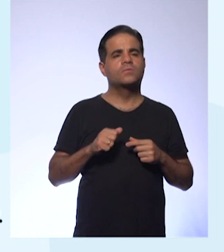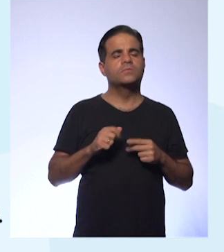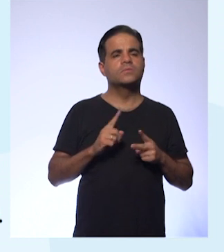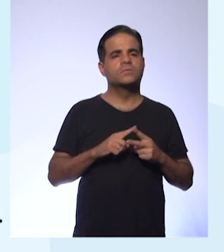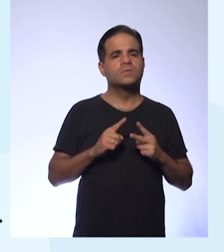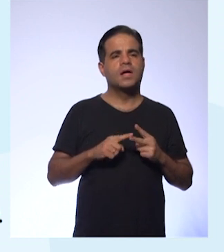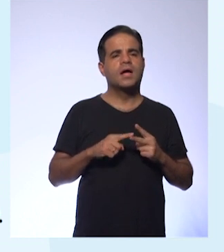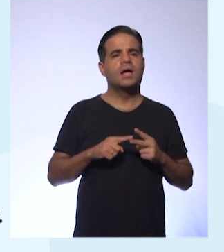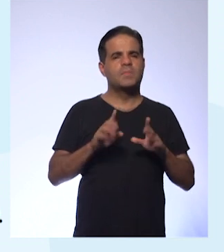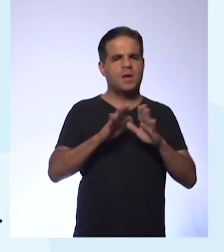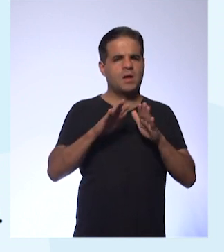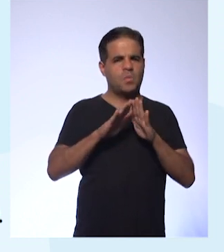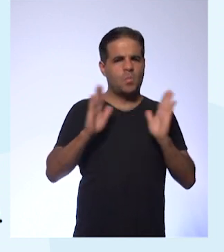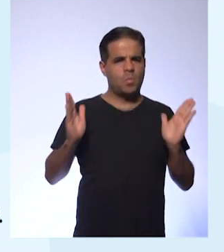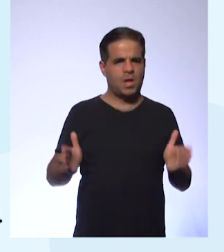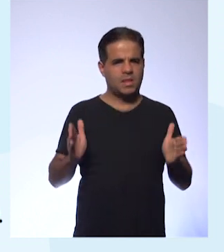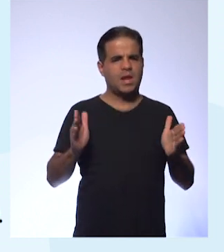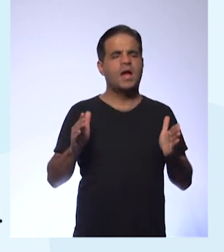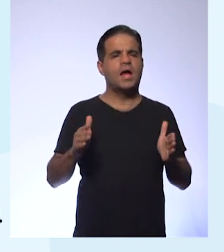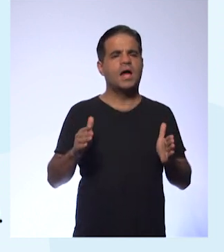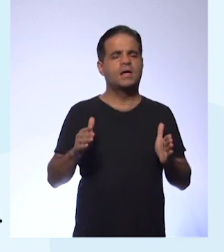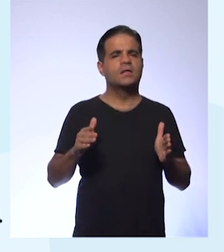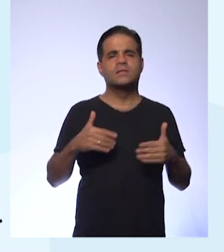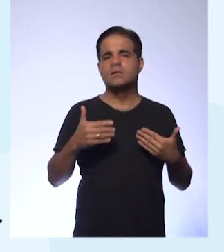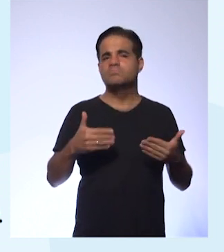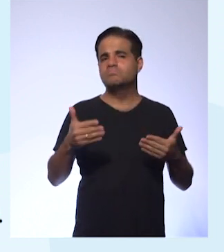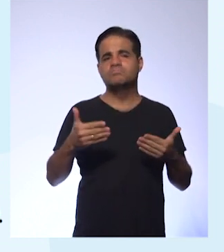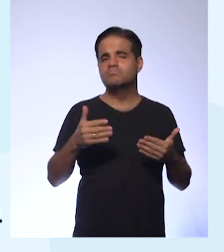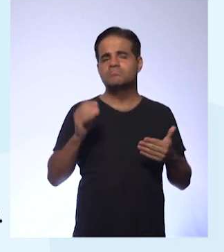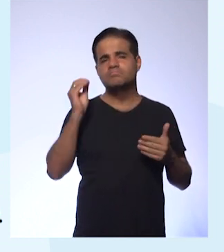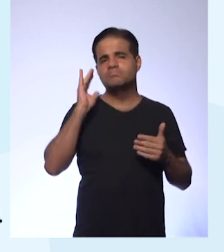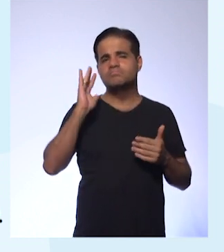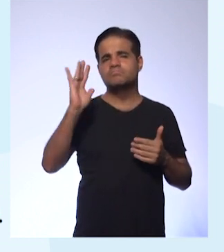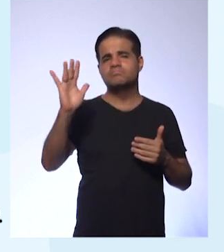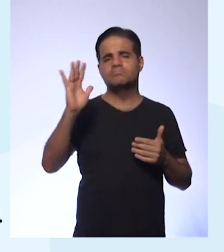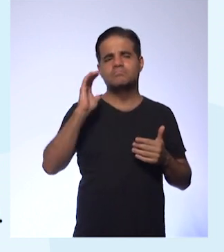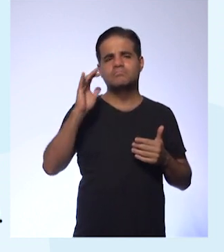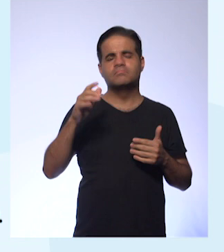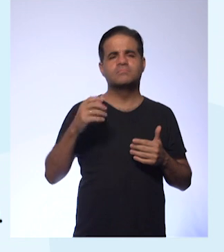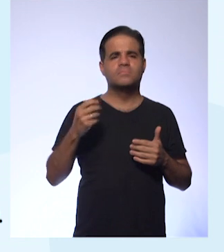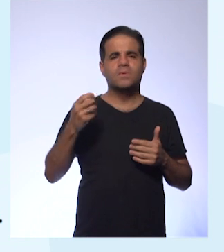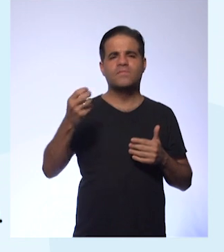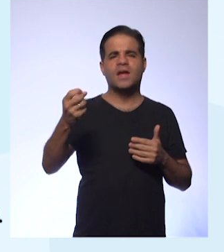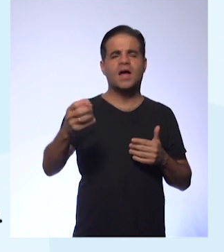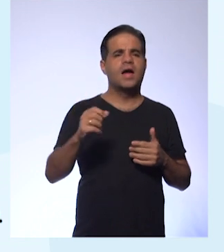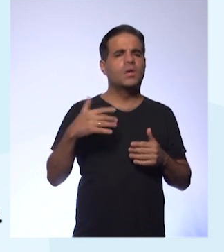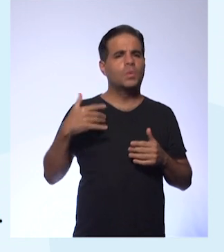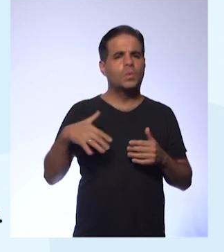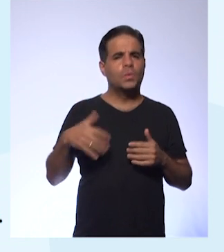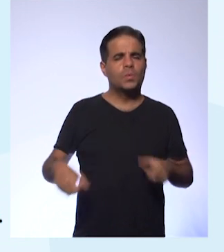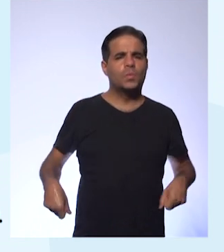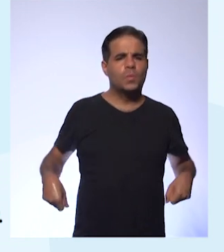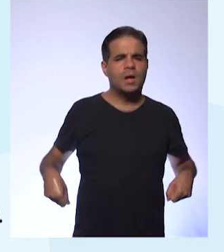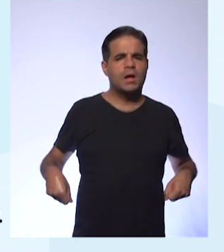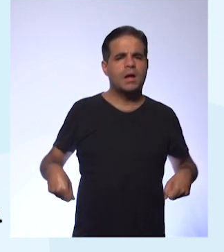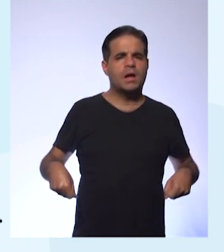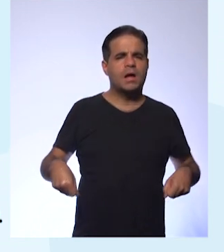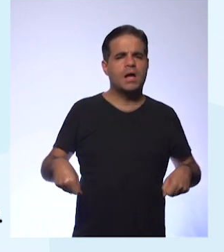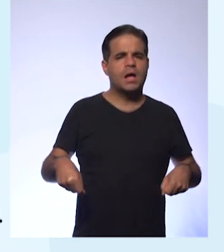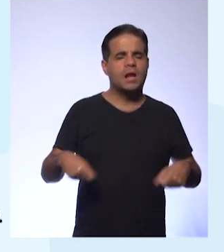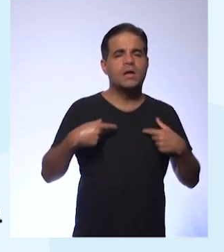meio quadrada, meio retangular. E aí, né, pensa que é uma viagem longa, porque você vai de mala.